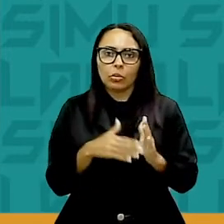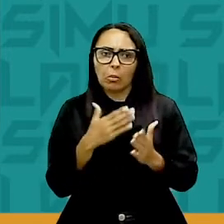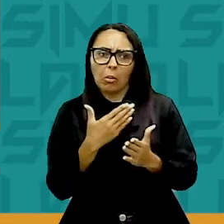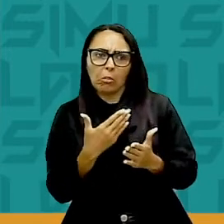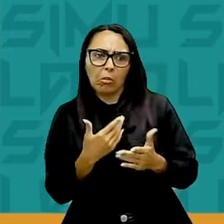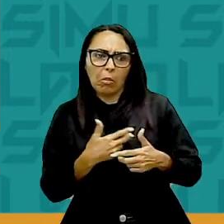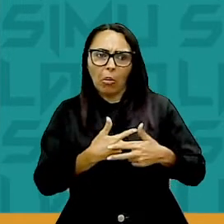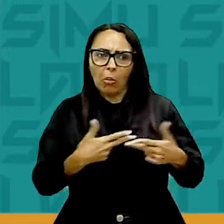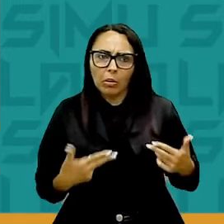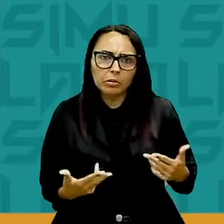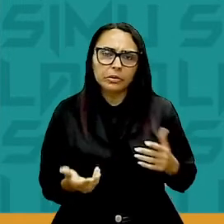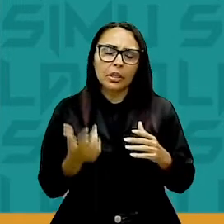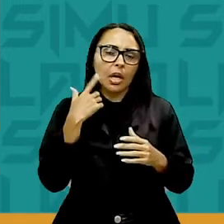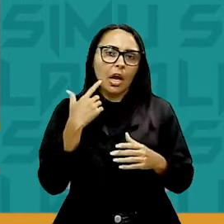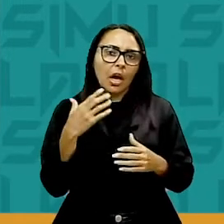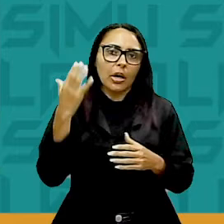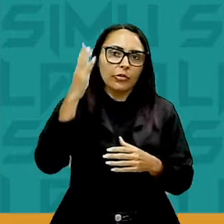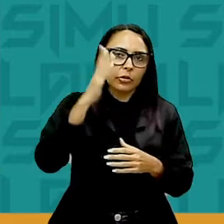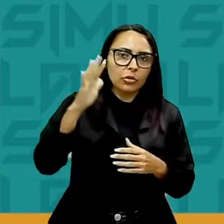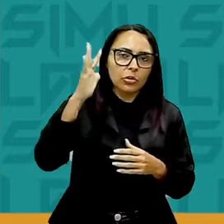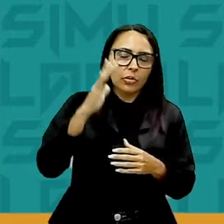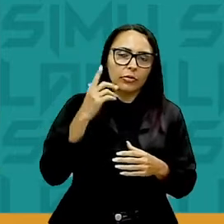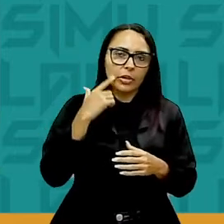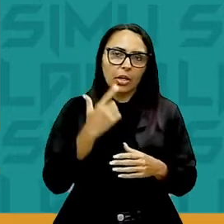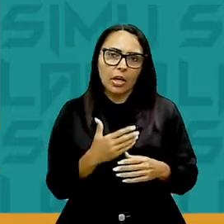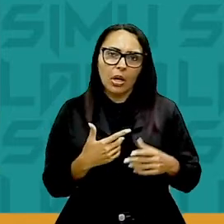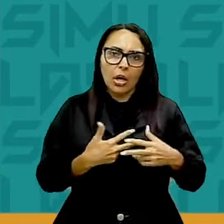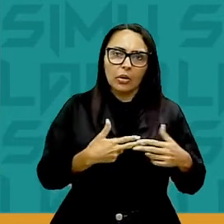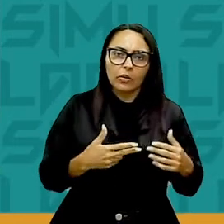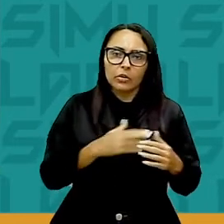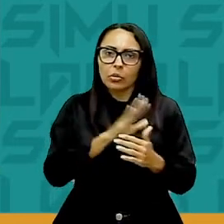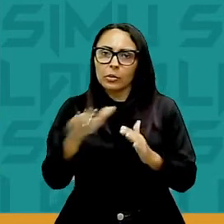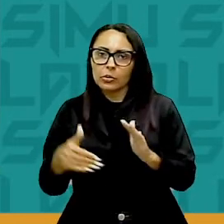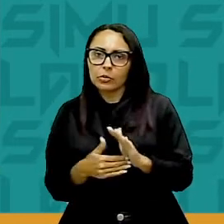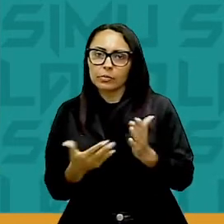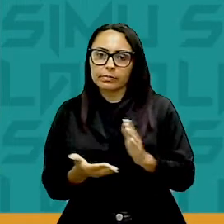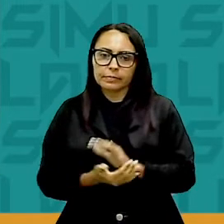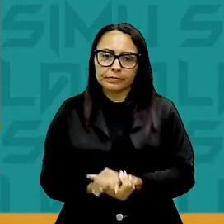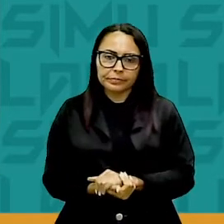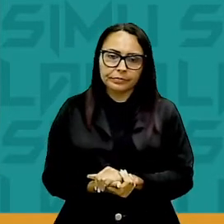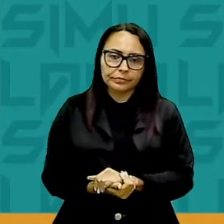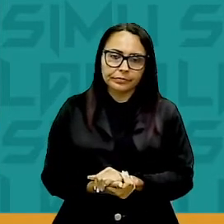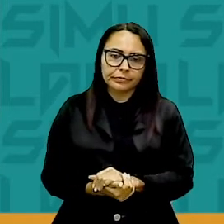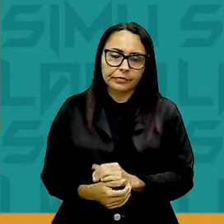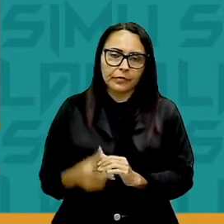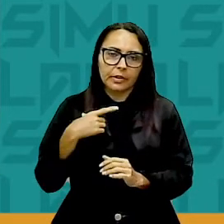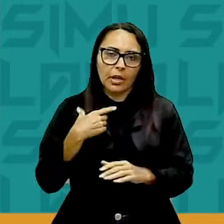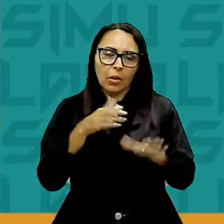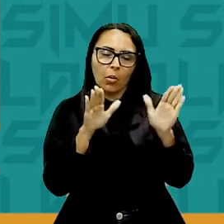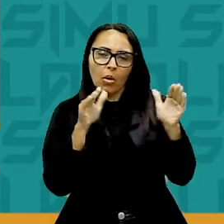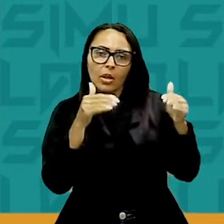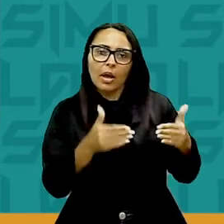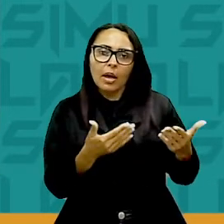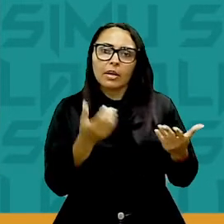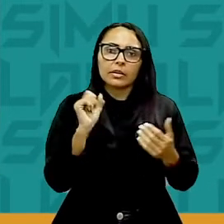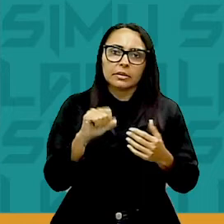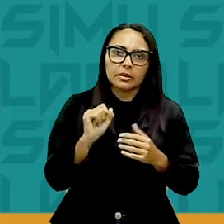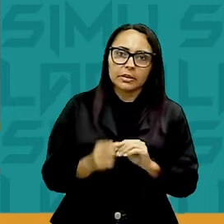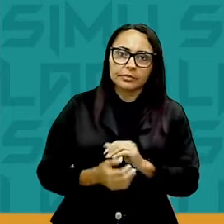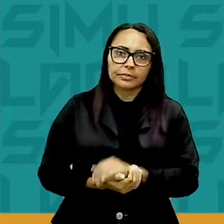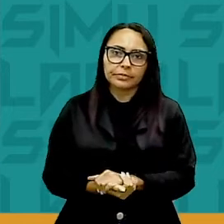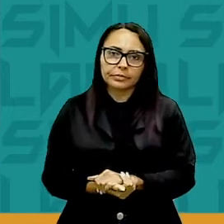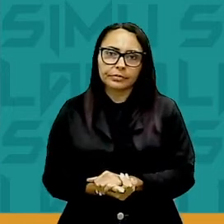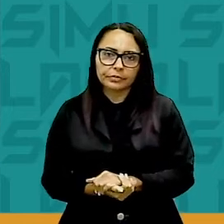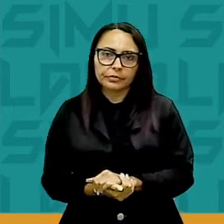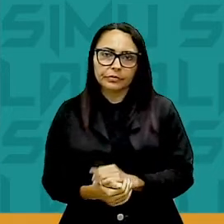A filosofia vai estudar algo a respeito de tudo. A filosofia vai ter esse olhar abrangente. A filosofia